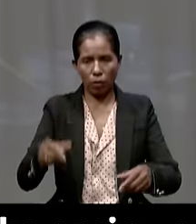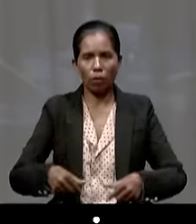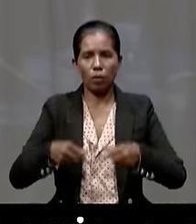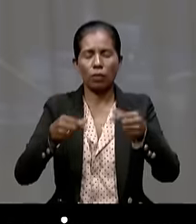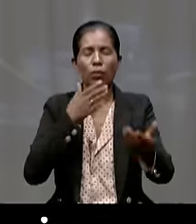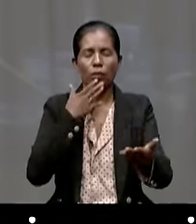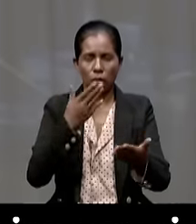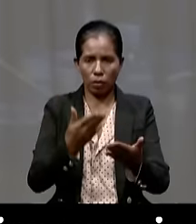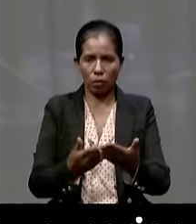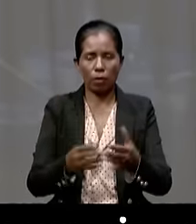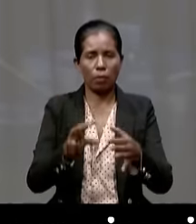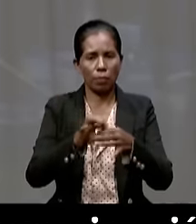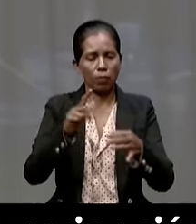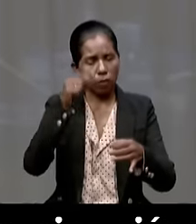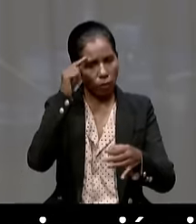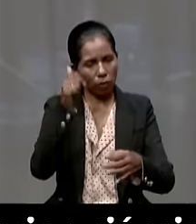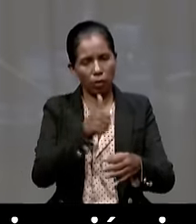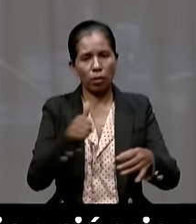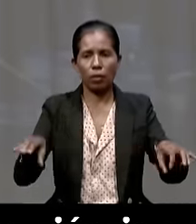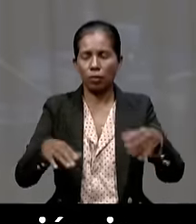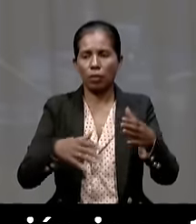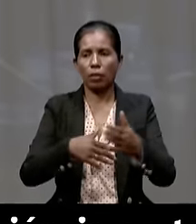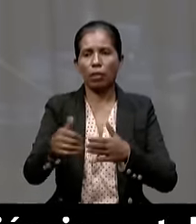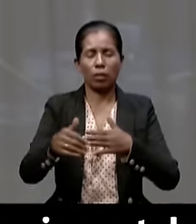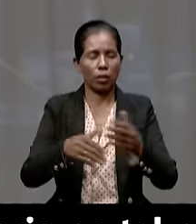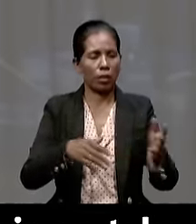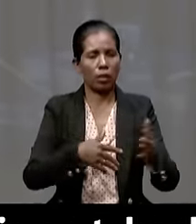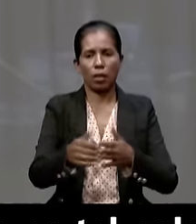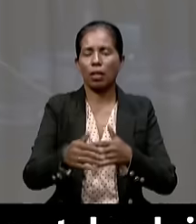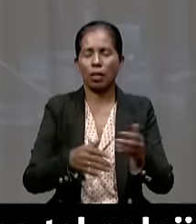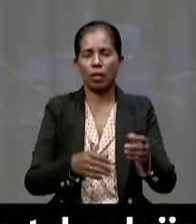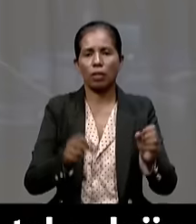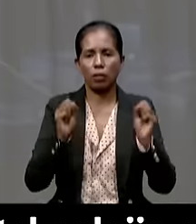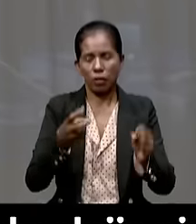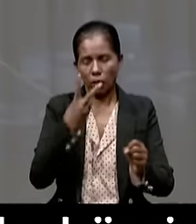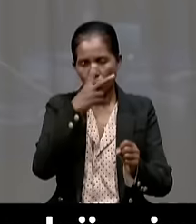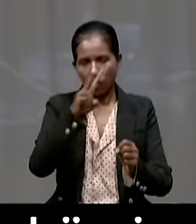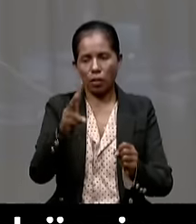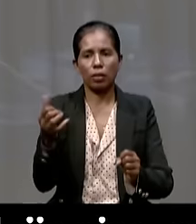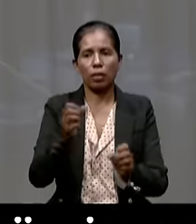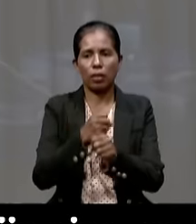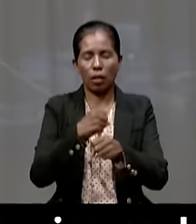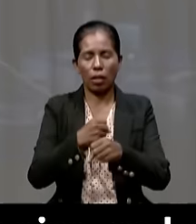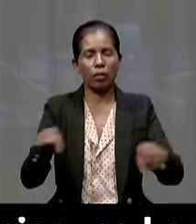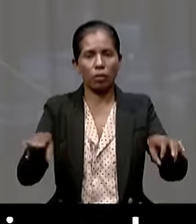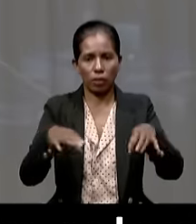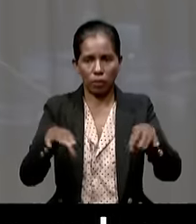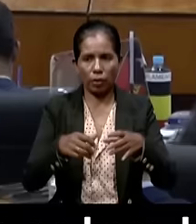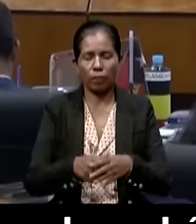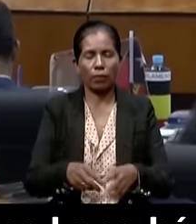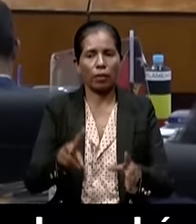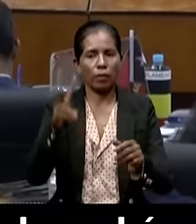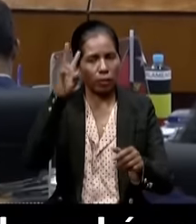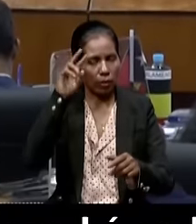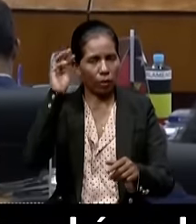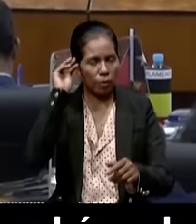cura. Membros do governo balam serviço na aran kamatun kamatsai, onde justifica cata que sira halo hela serviço. Vice-ministro assunto